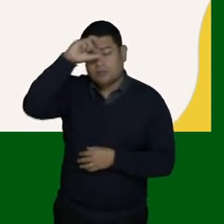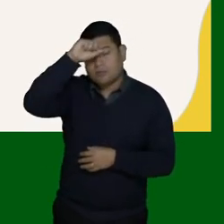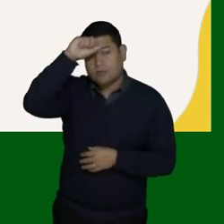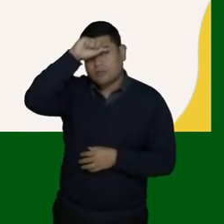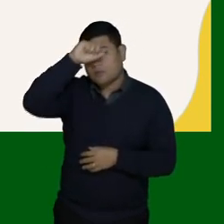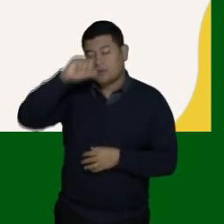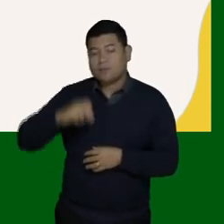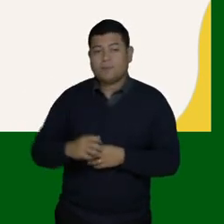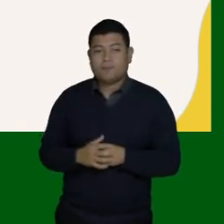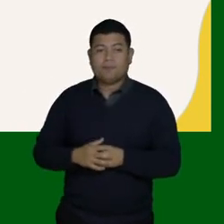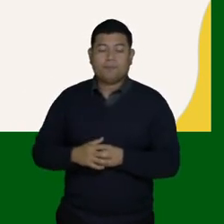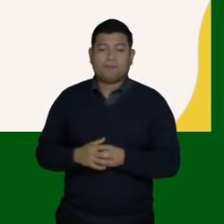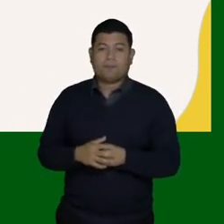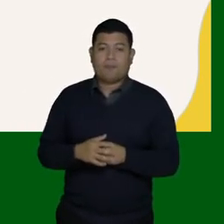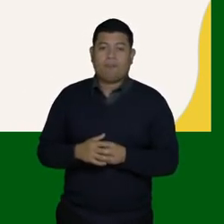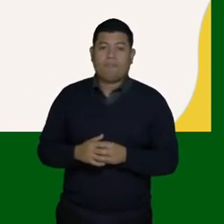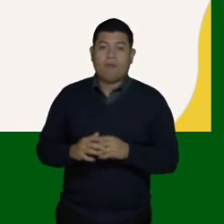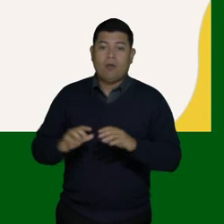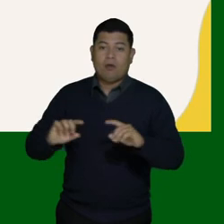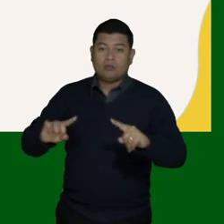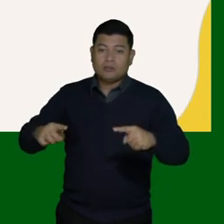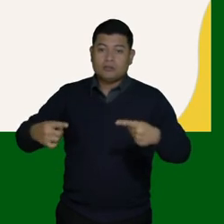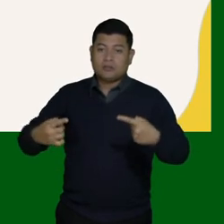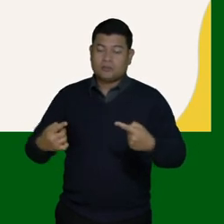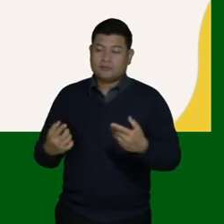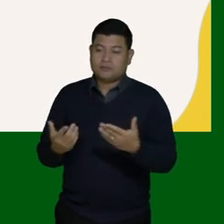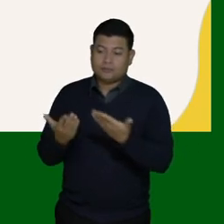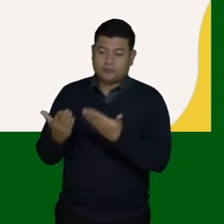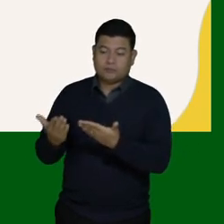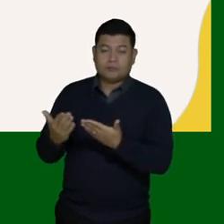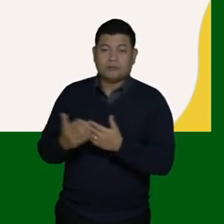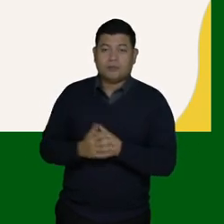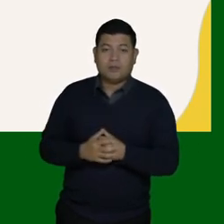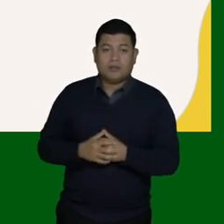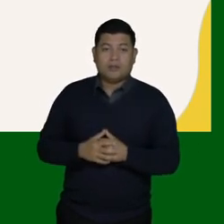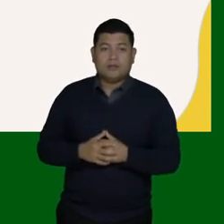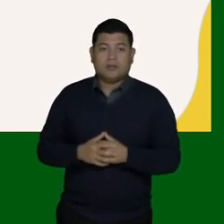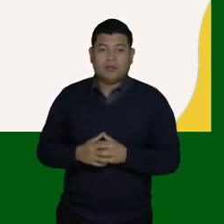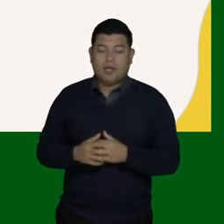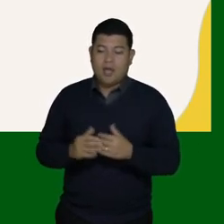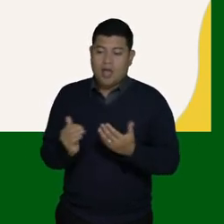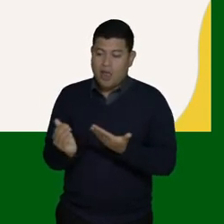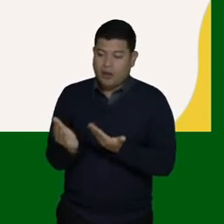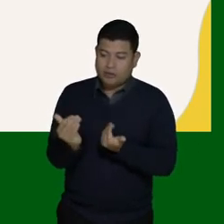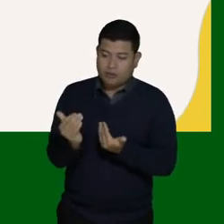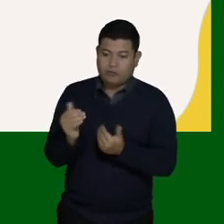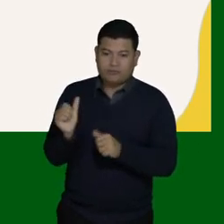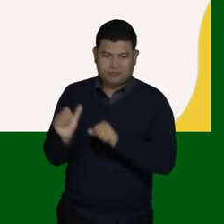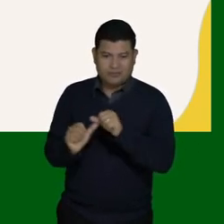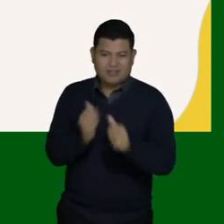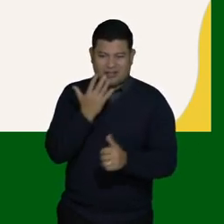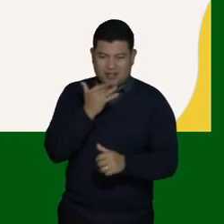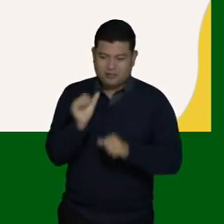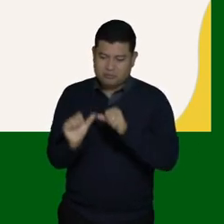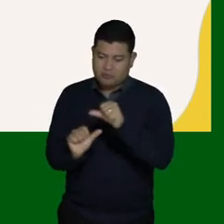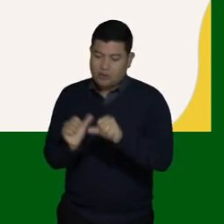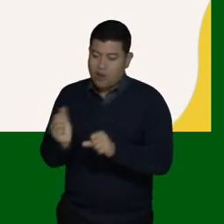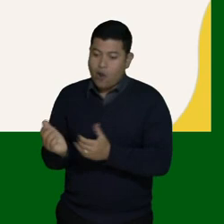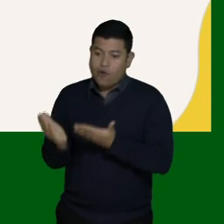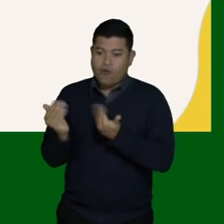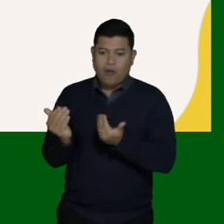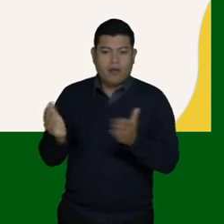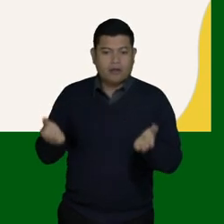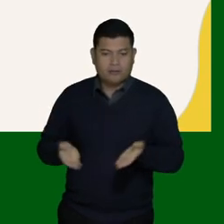né ou os desafios da própria situação que seria adolescência normal a gente procura